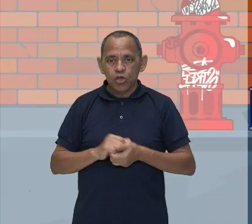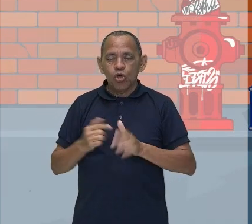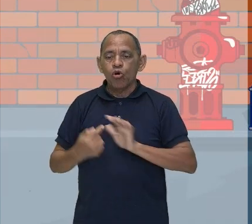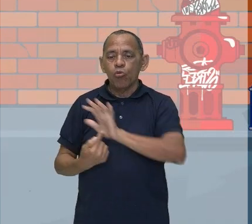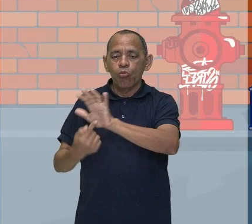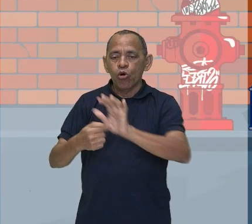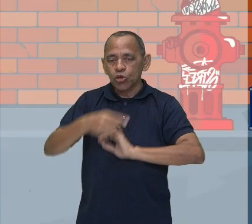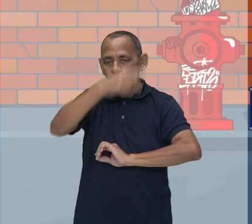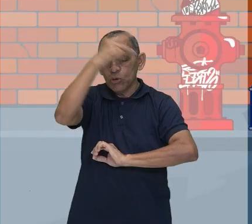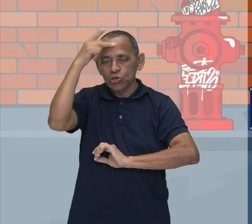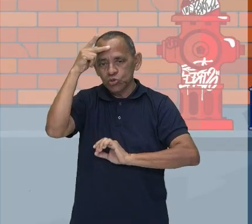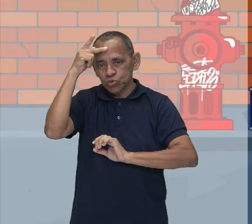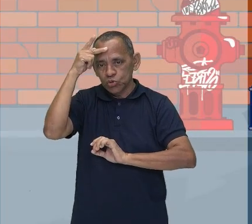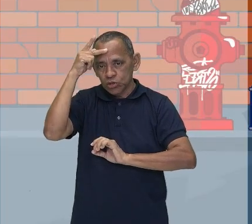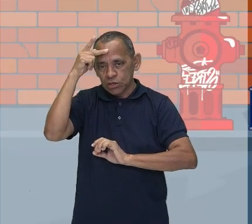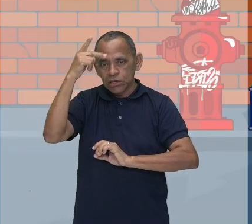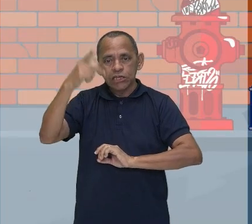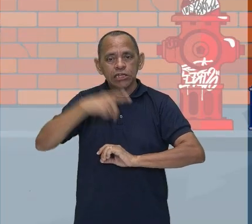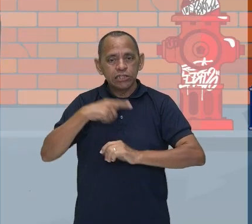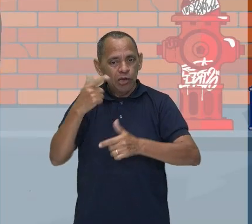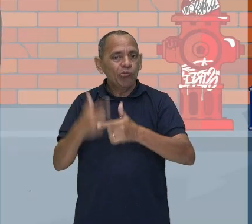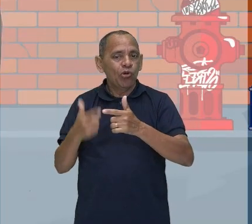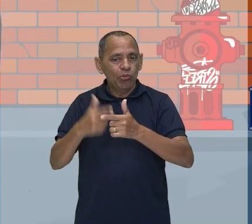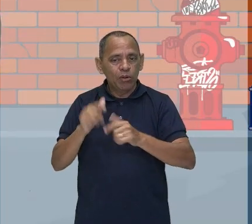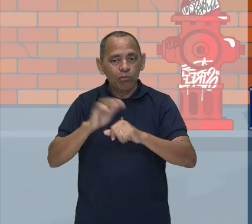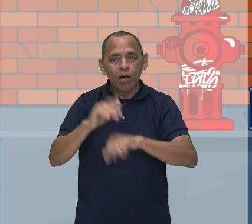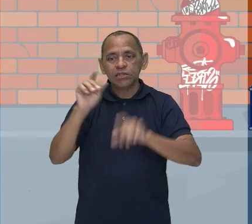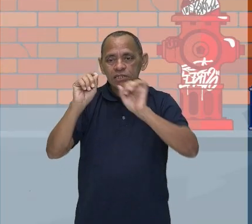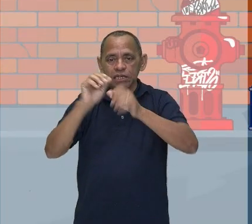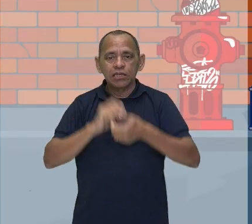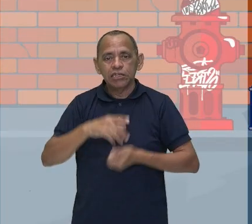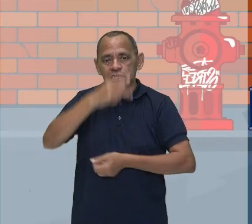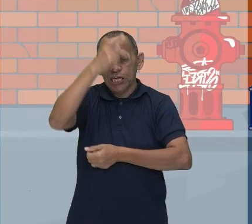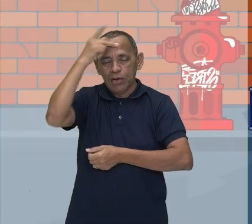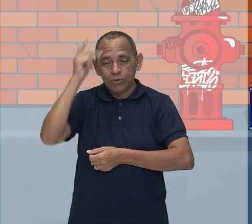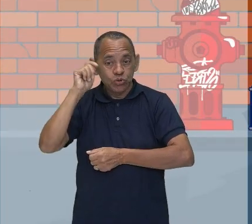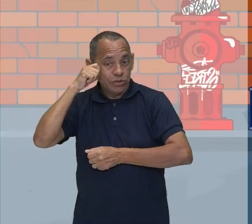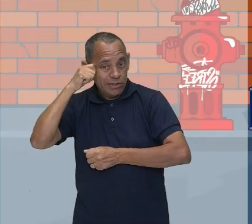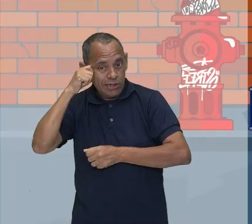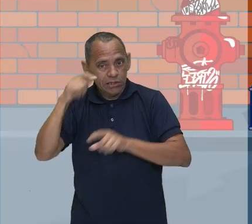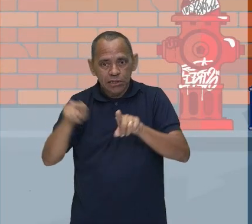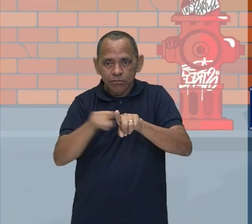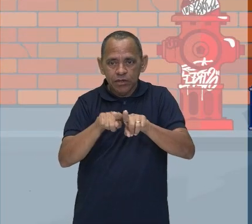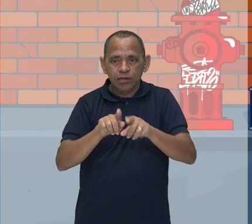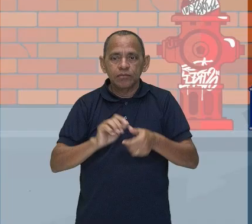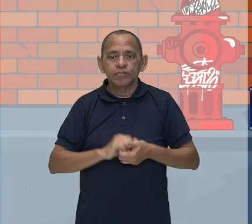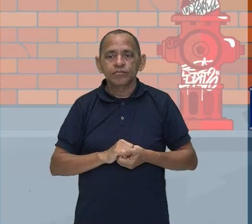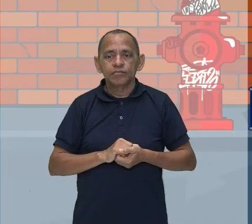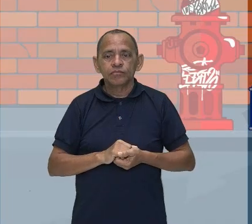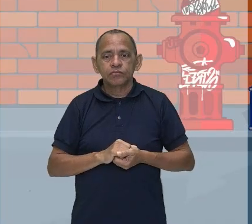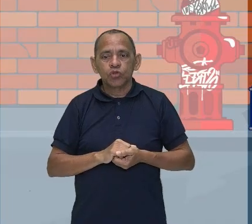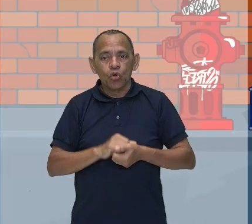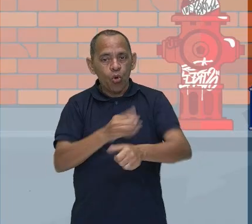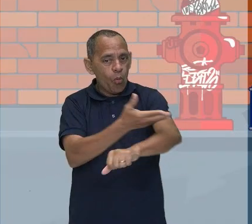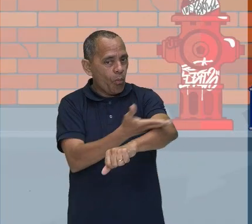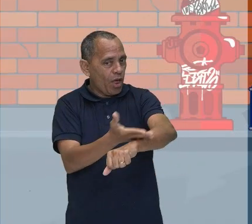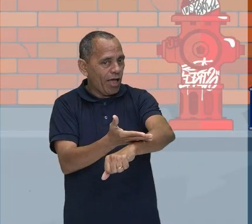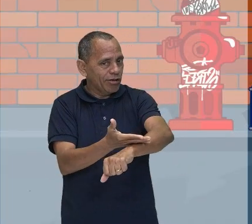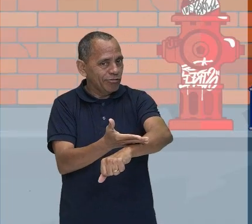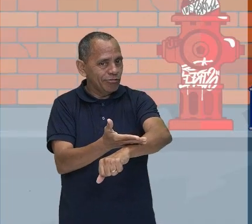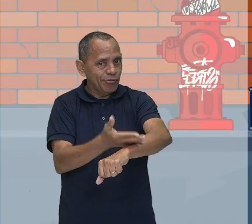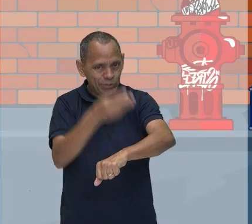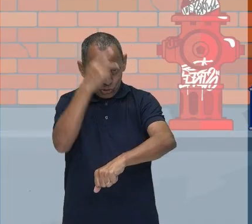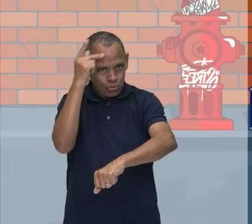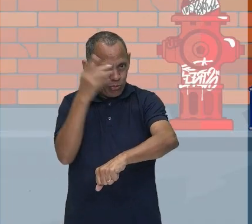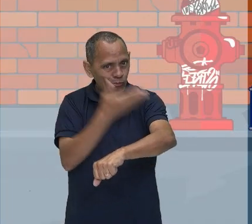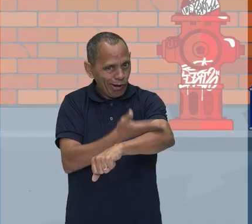passa mais por essas questões ainda é a questão do negro, né? Um branco tem muito mais privilégio que o